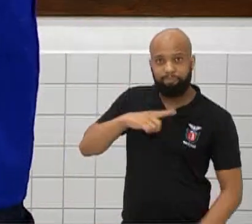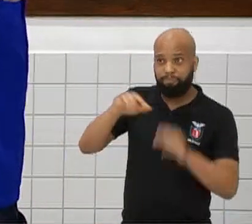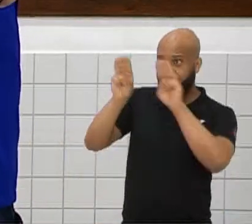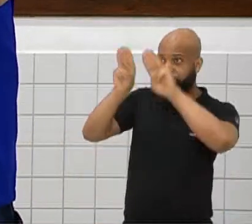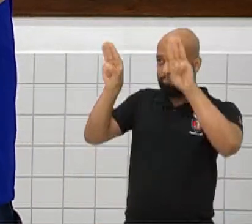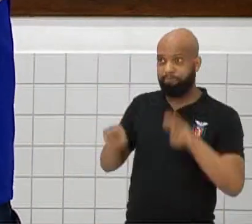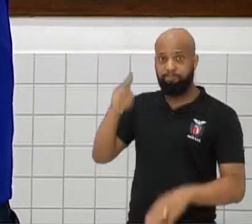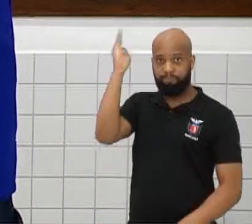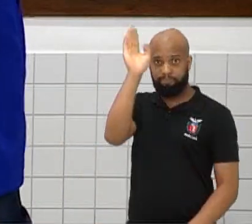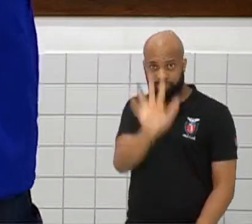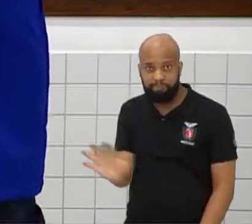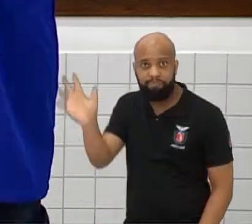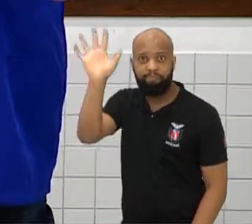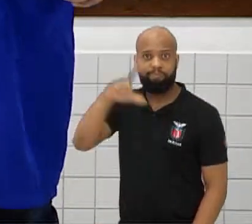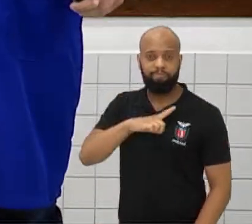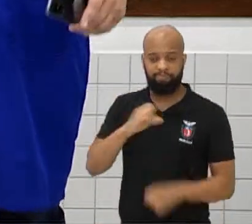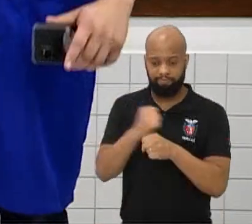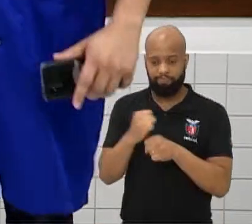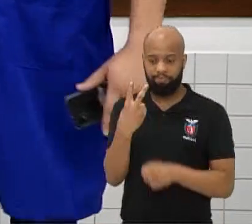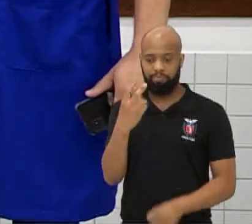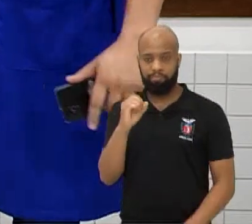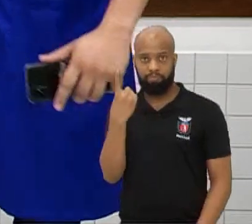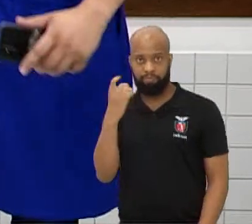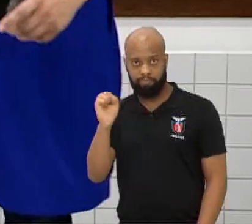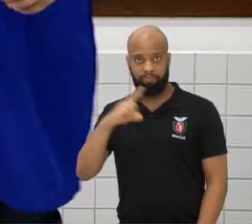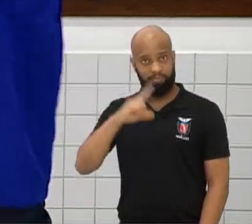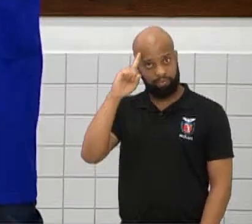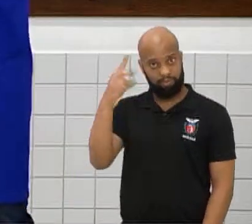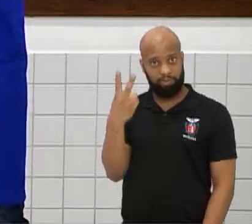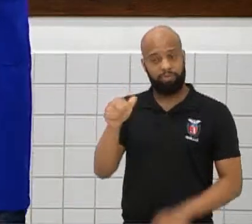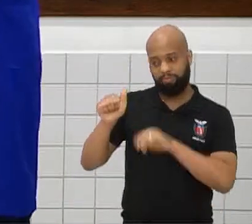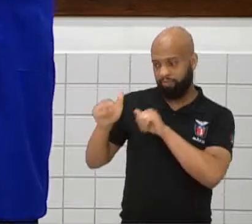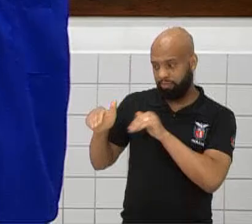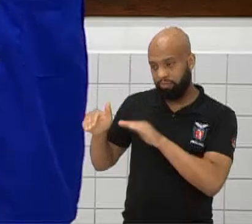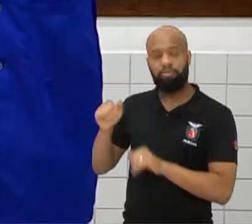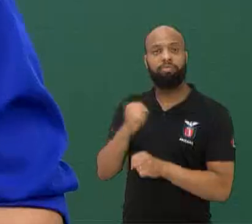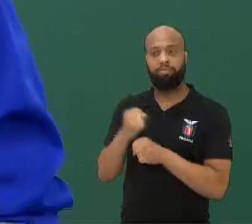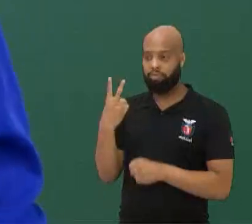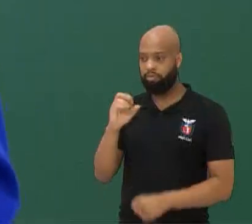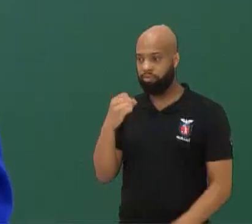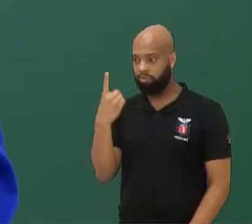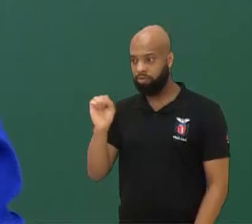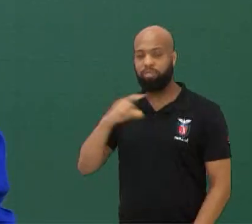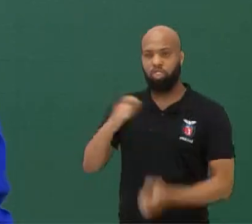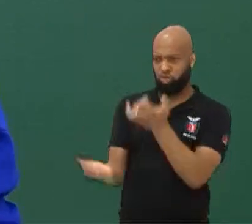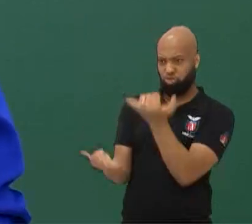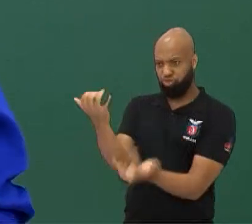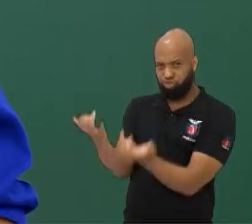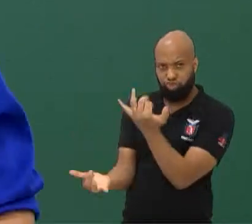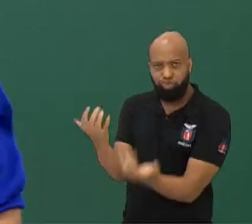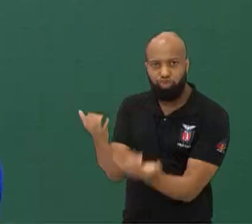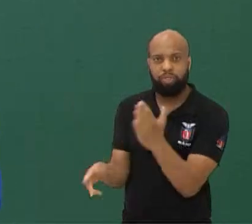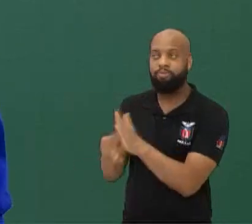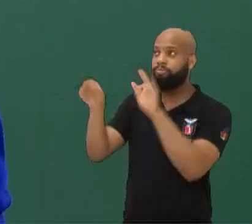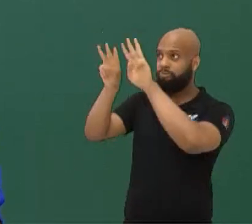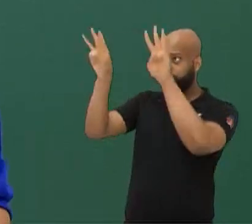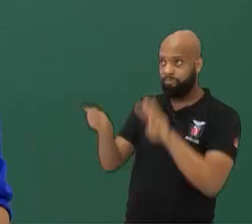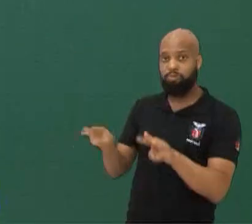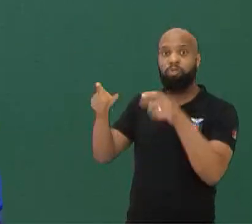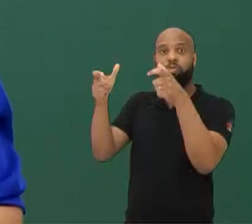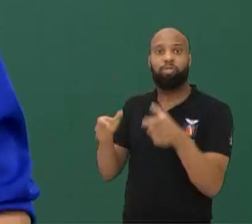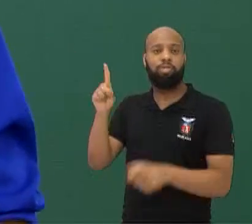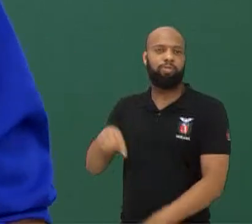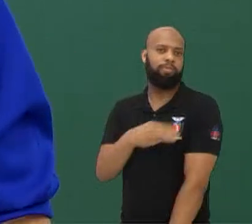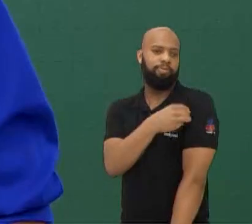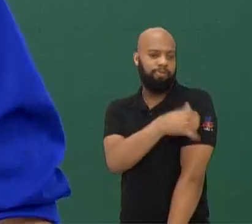Museu Nacional? Em 2018, em 2 de setembro de 2018, houve um incêndio no Museu Nacional, lá no Rio de Janeiro.